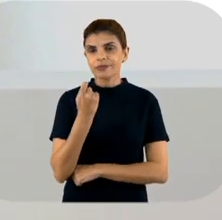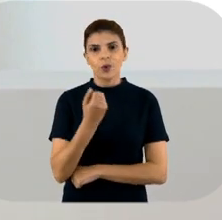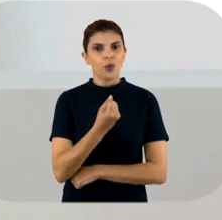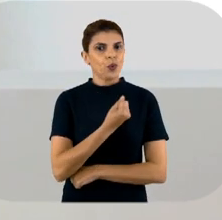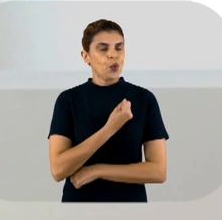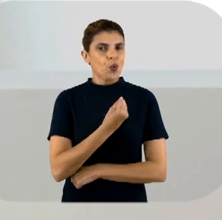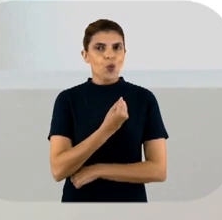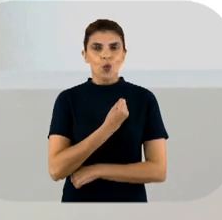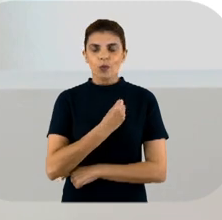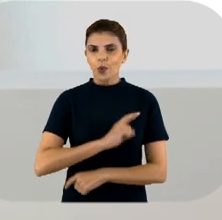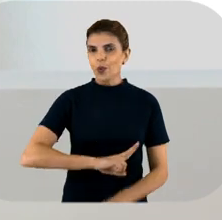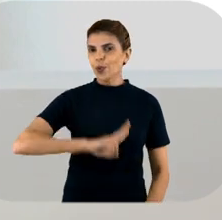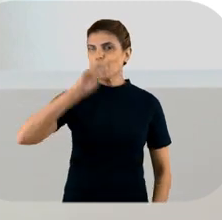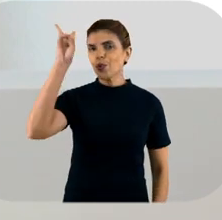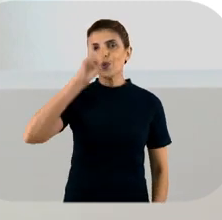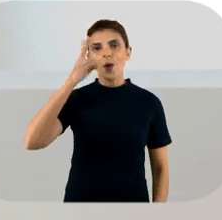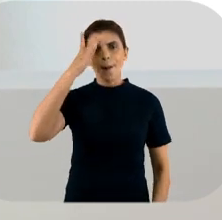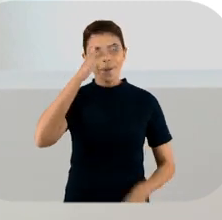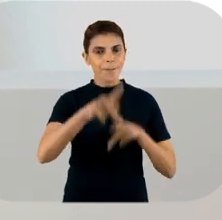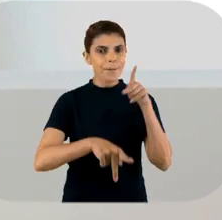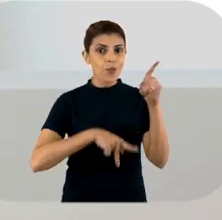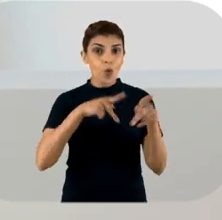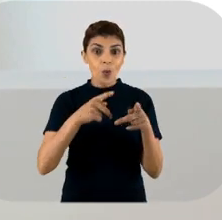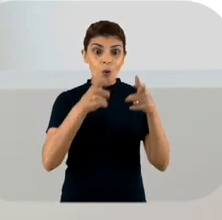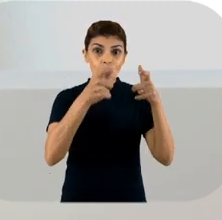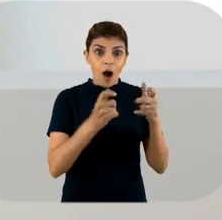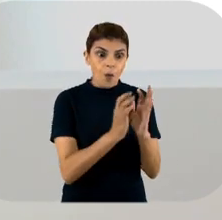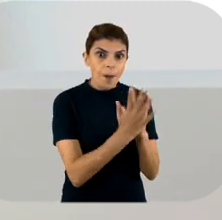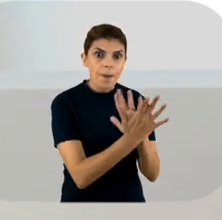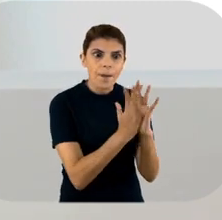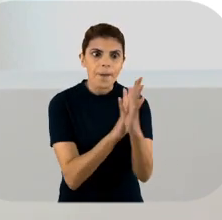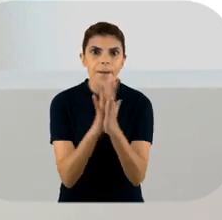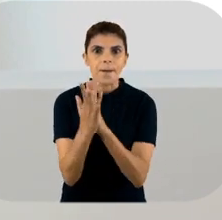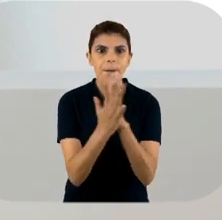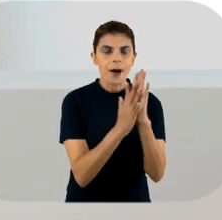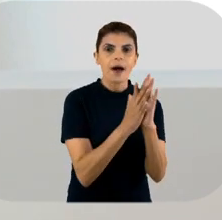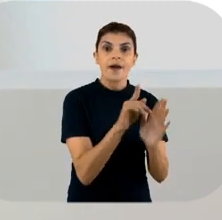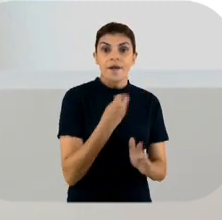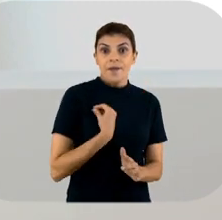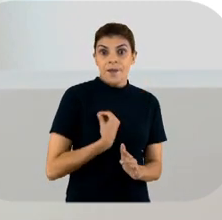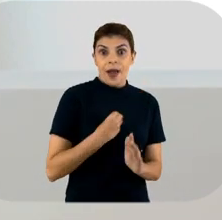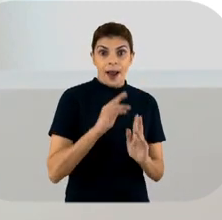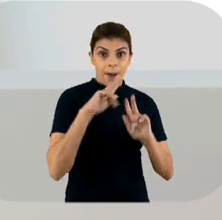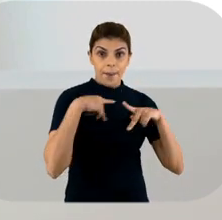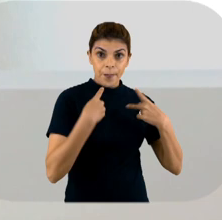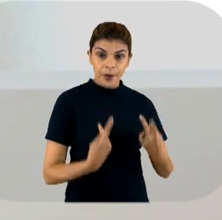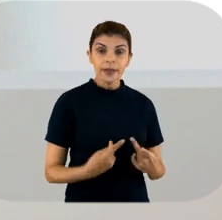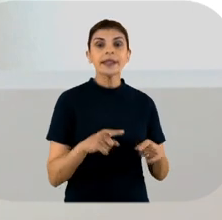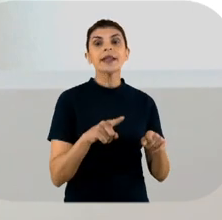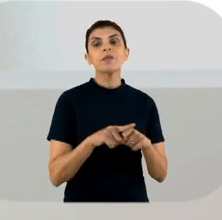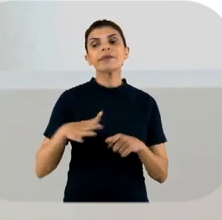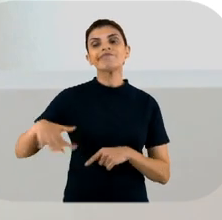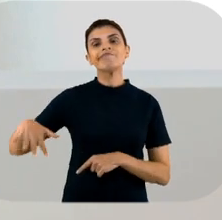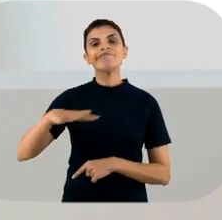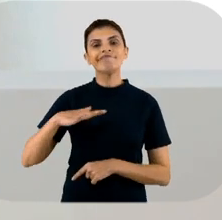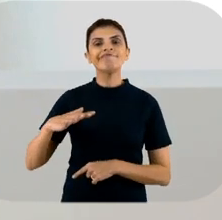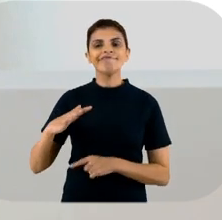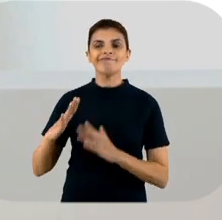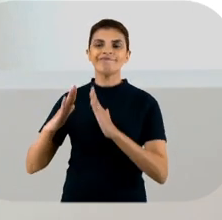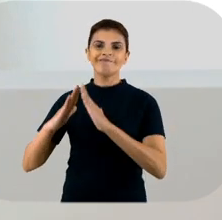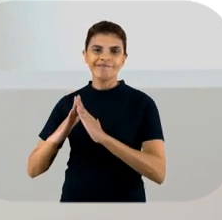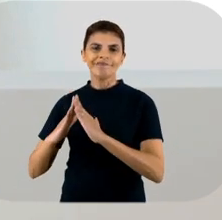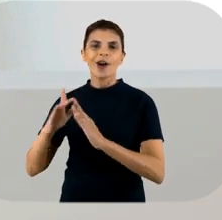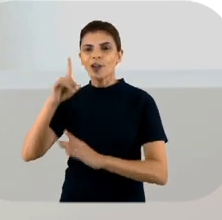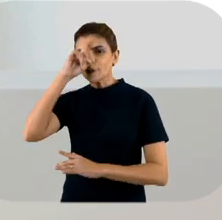número absoluto expressivo quando a população do local é grande, e o que chama a atenção é a sobrecarga dos serviços de saúde. Então,